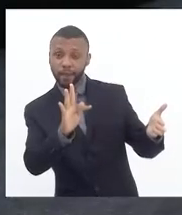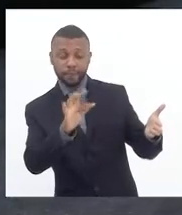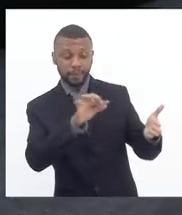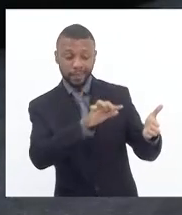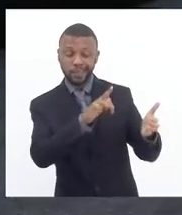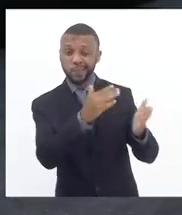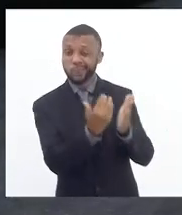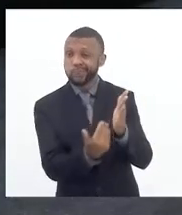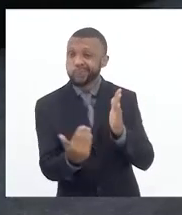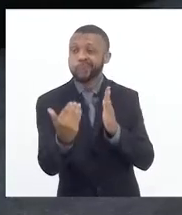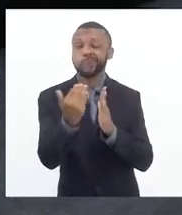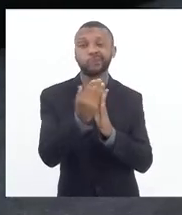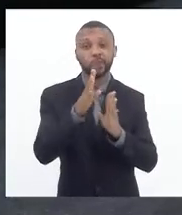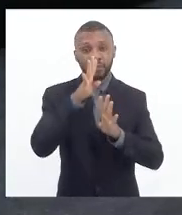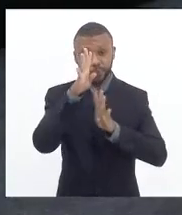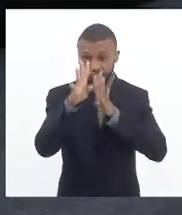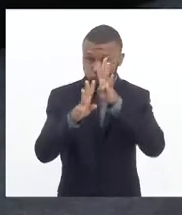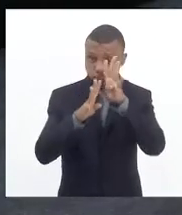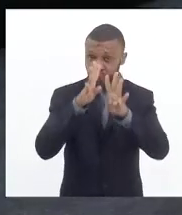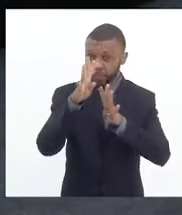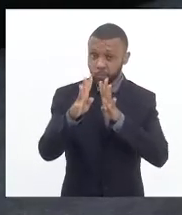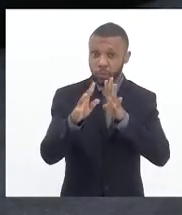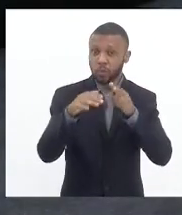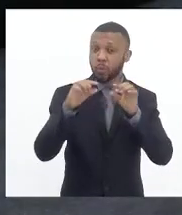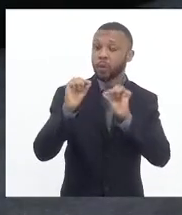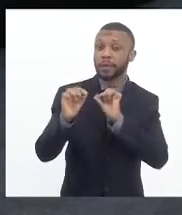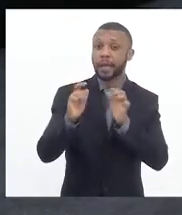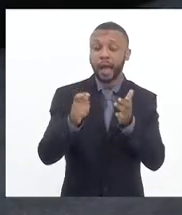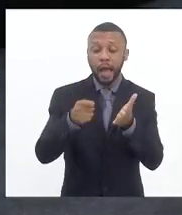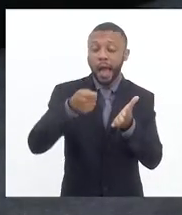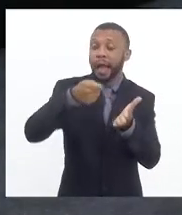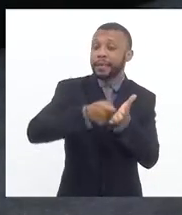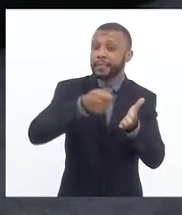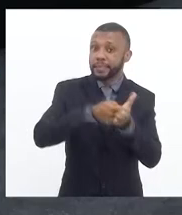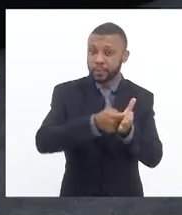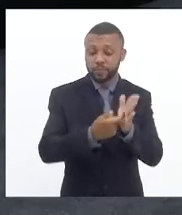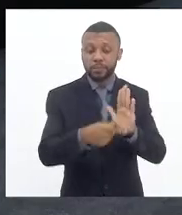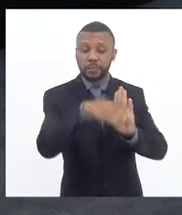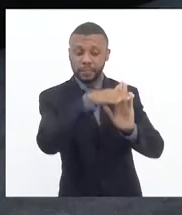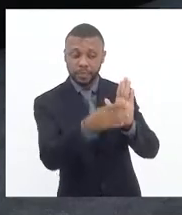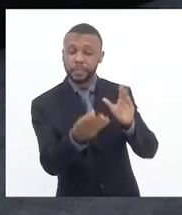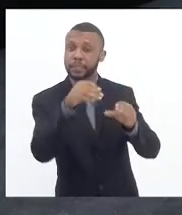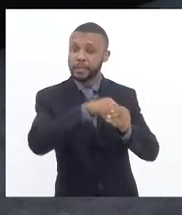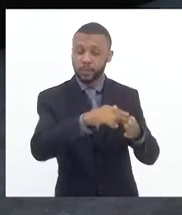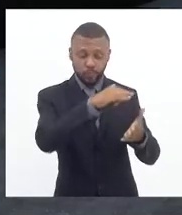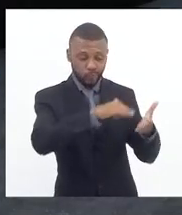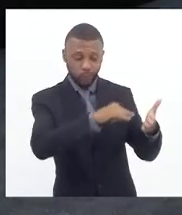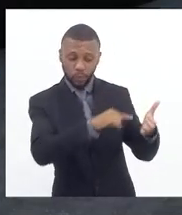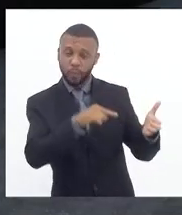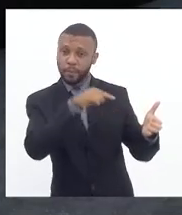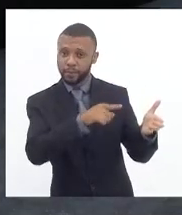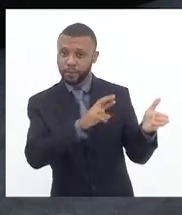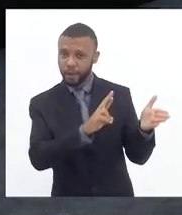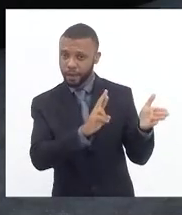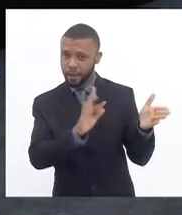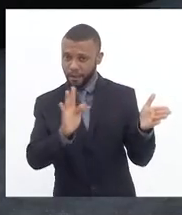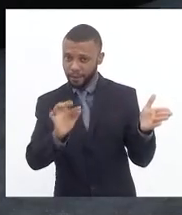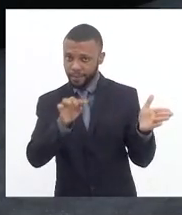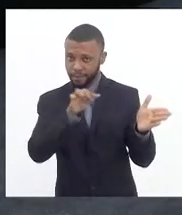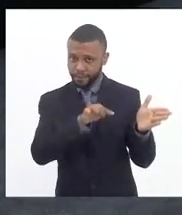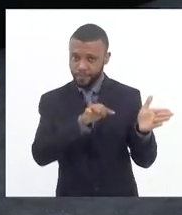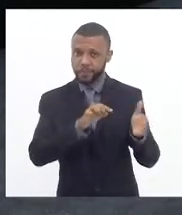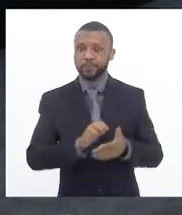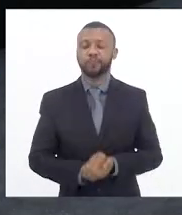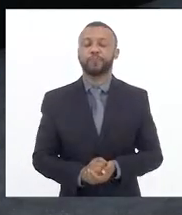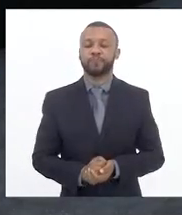né O que é exigido pela lei de e é eu queria alertar aqui